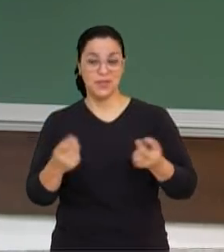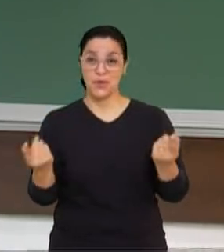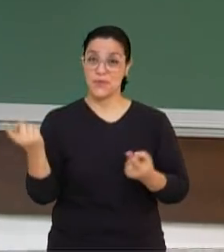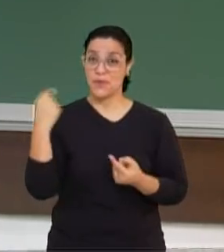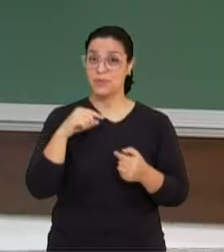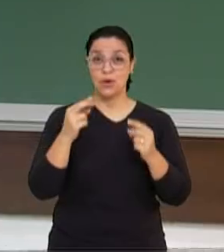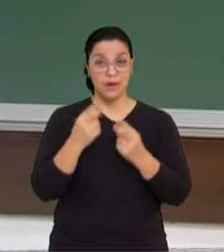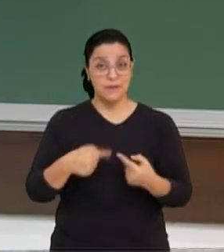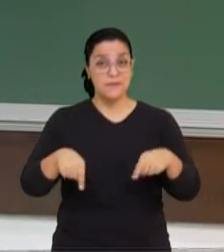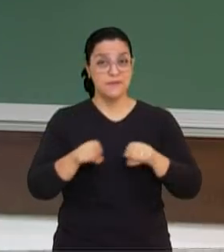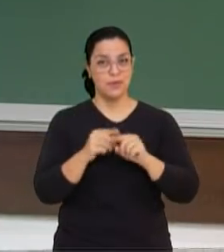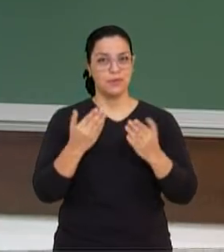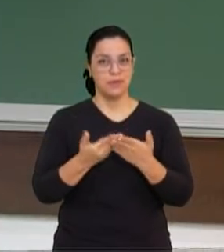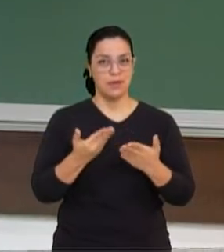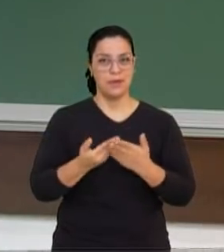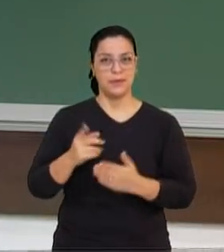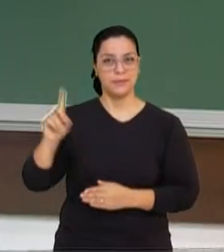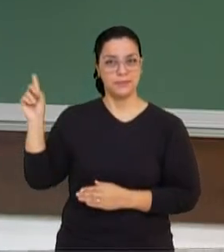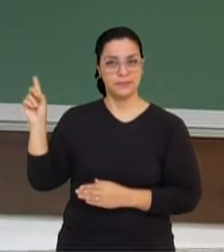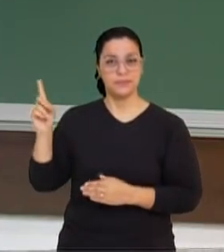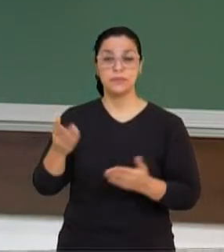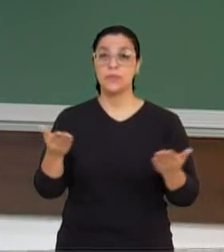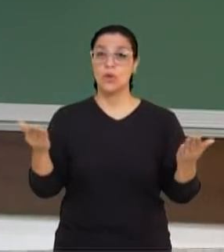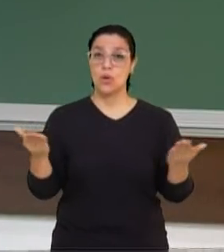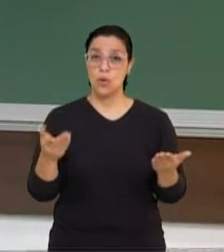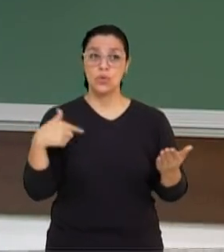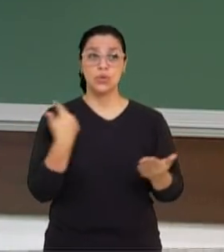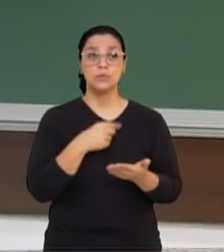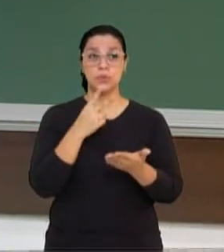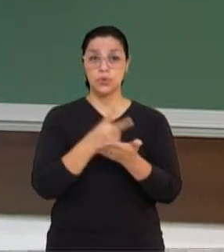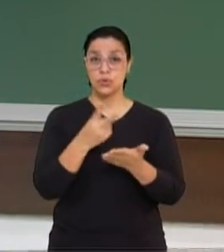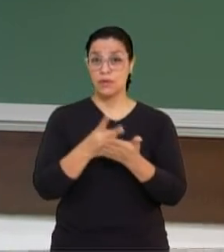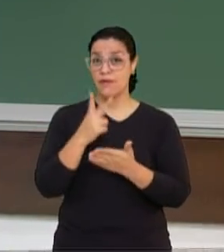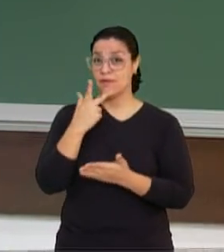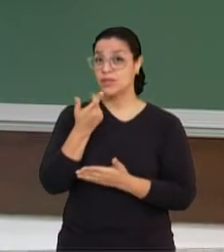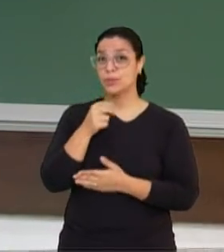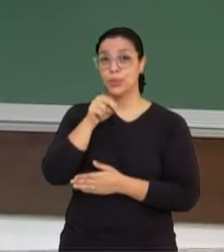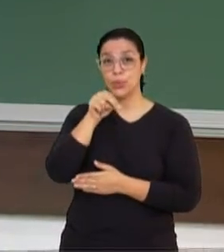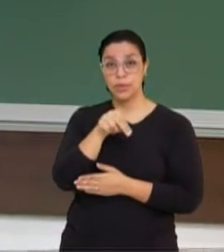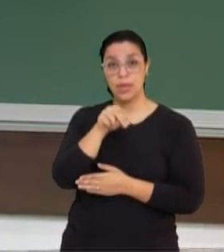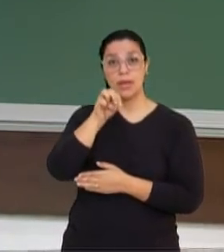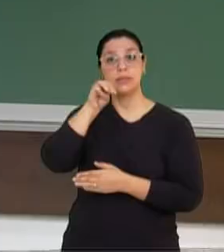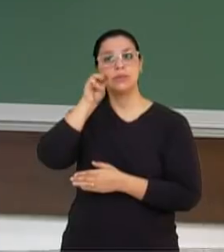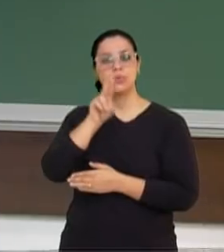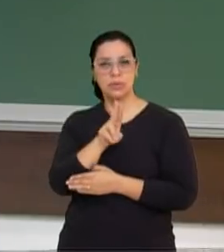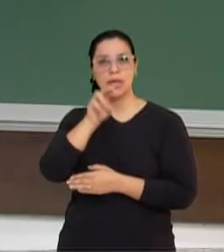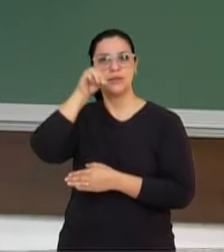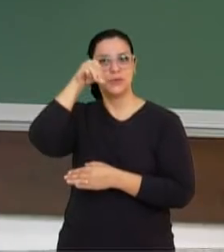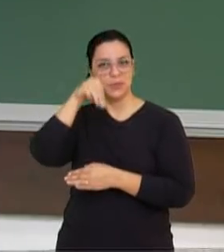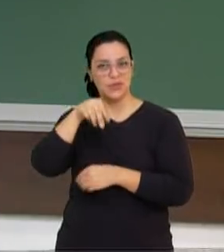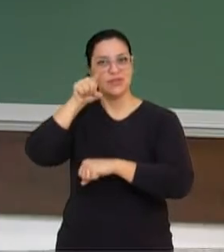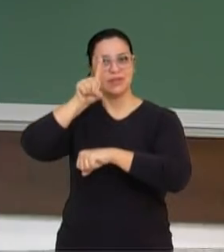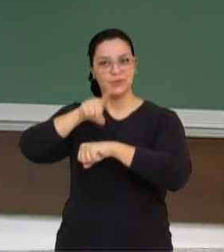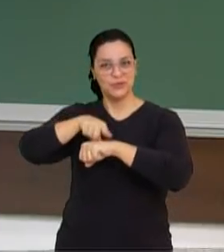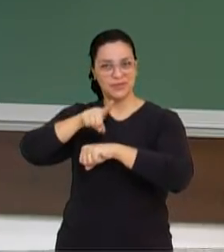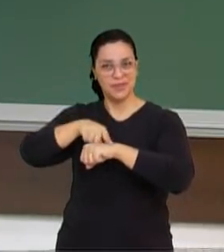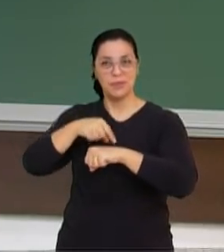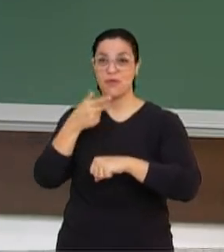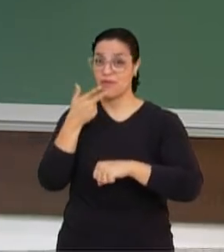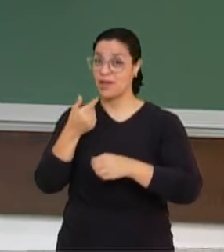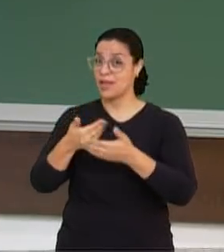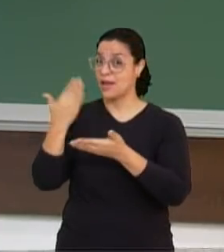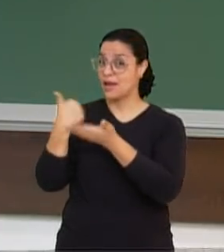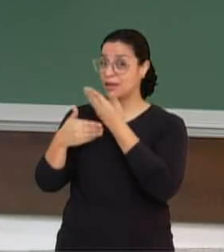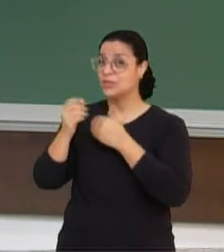vamos retomar aqui para a nossa aula. Então, nós vamos continuar trabalhando unidades de medida de tempo. Lembra que a professora falou, né, no final